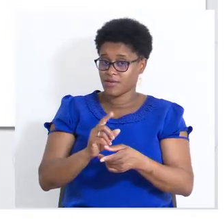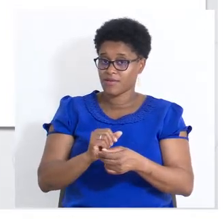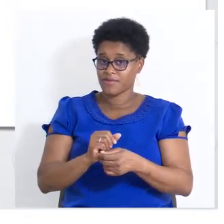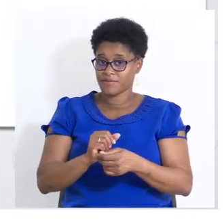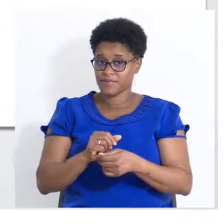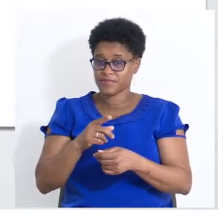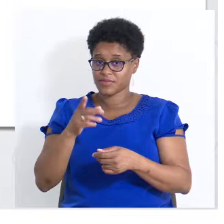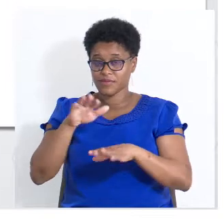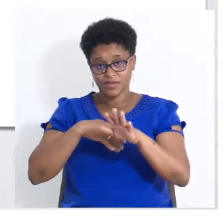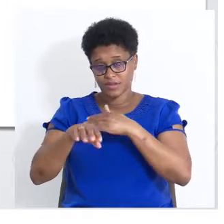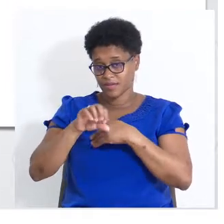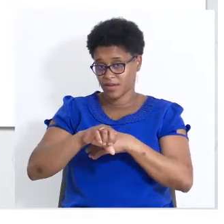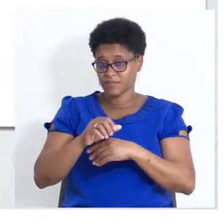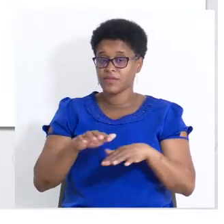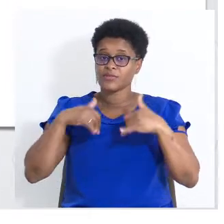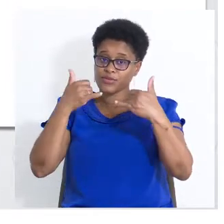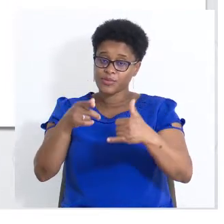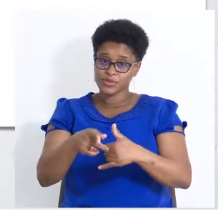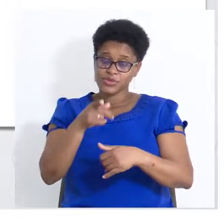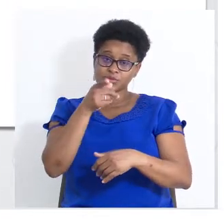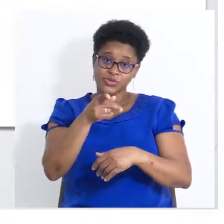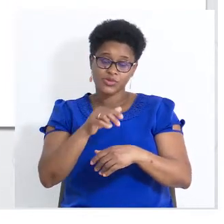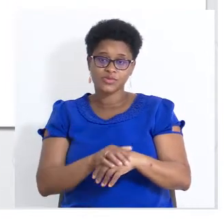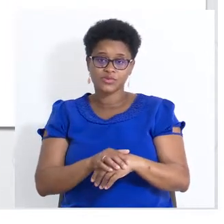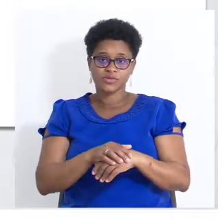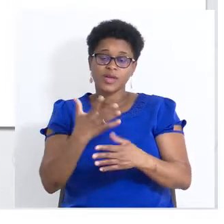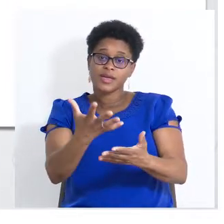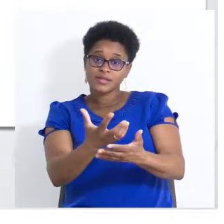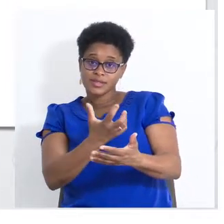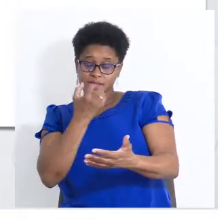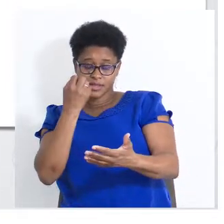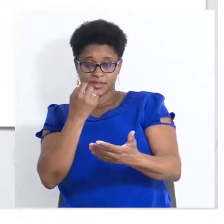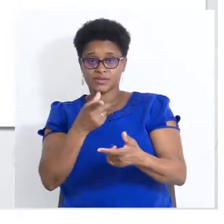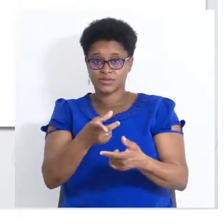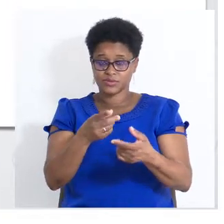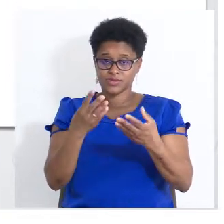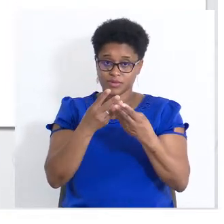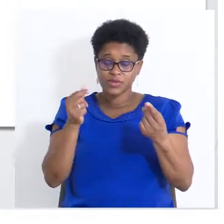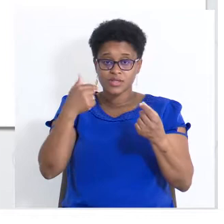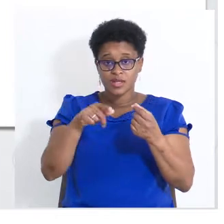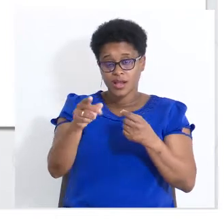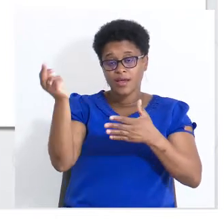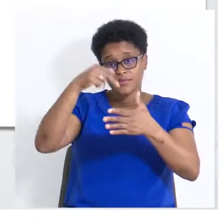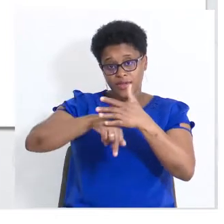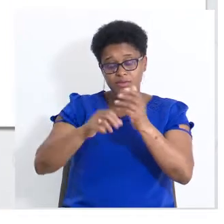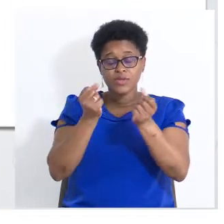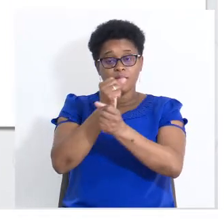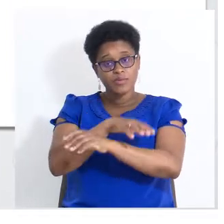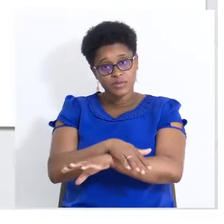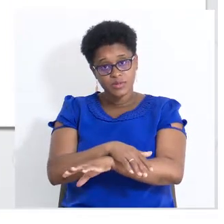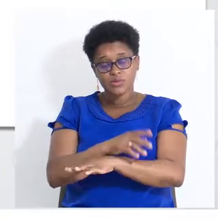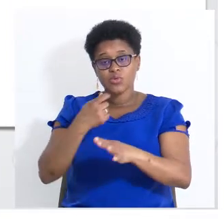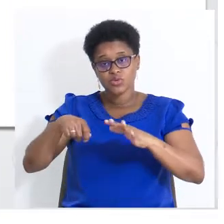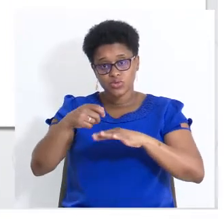não errares. Após isso, tu vais extrair do conteúdo é o que está lá dentro da